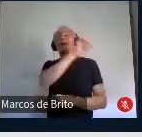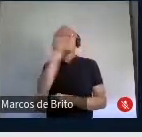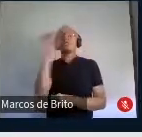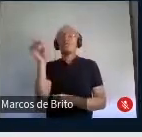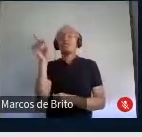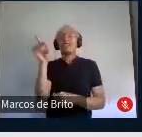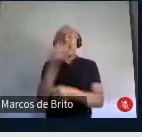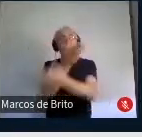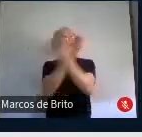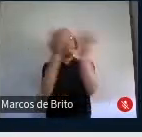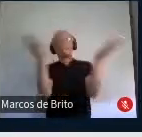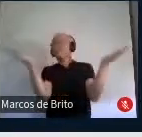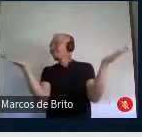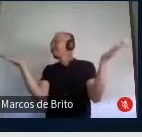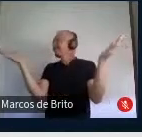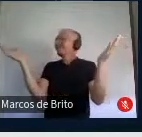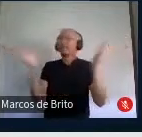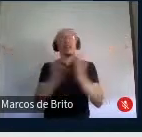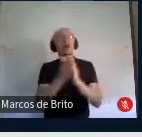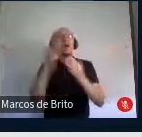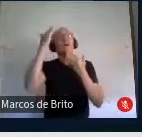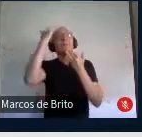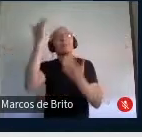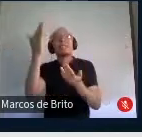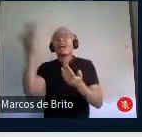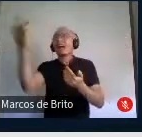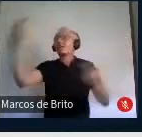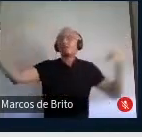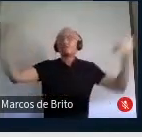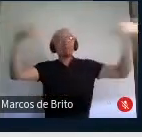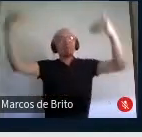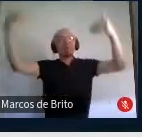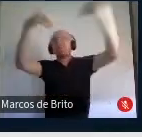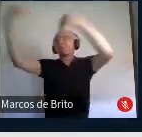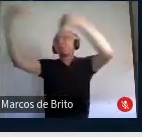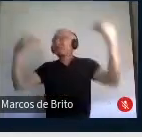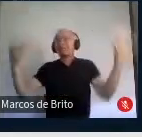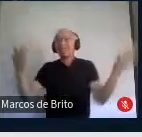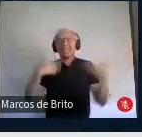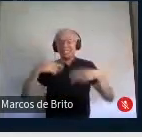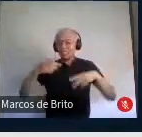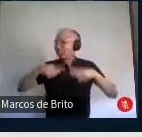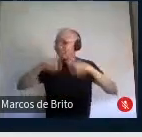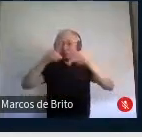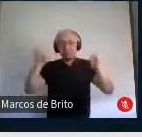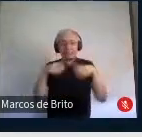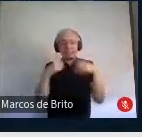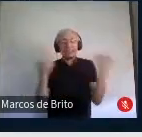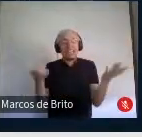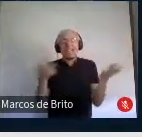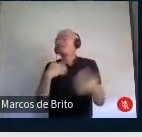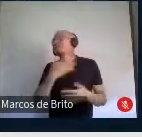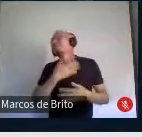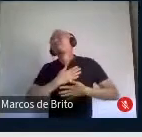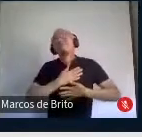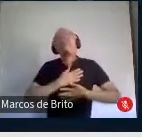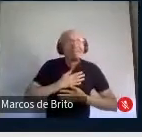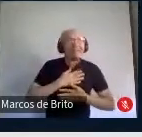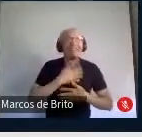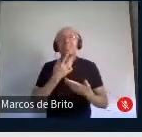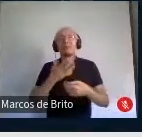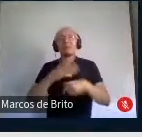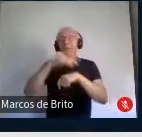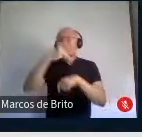Bom dia a todos. Muito obrigada pela presença de todos nessa sala. Tem muita gente querida aqui.